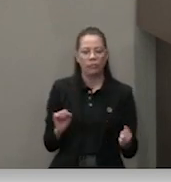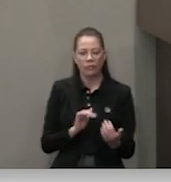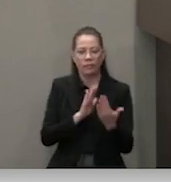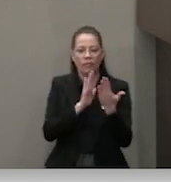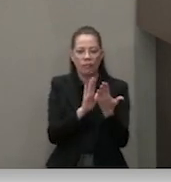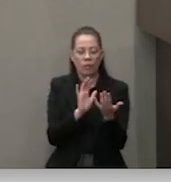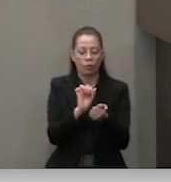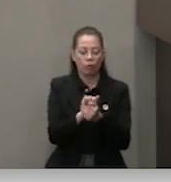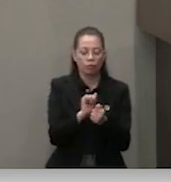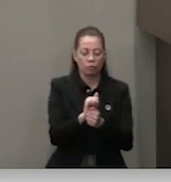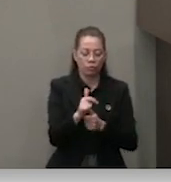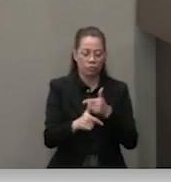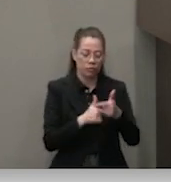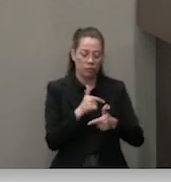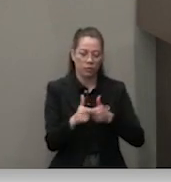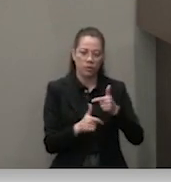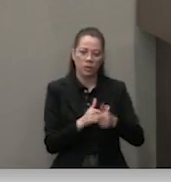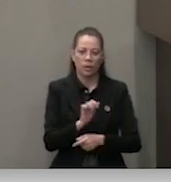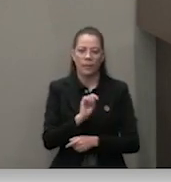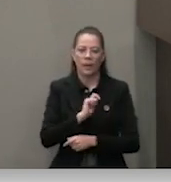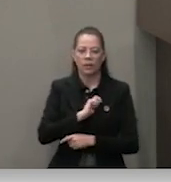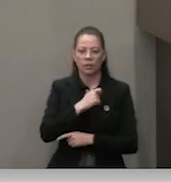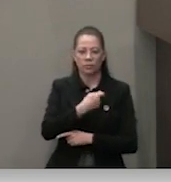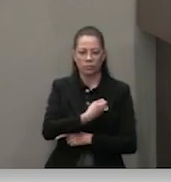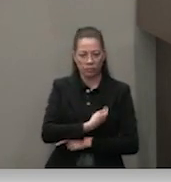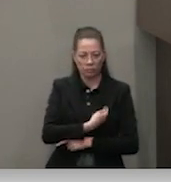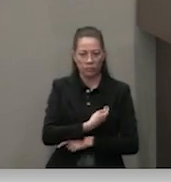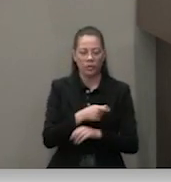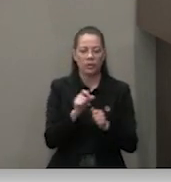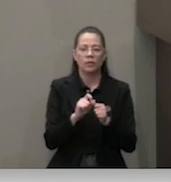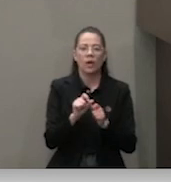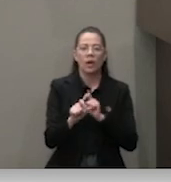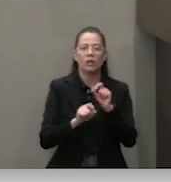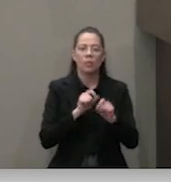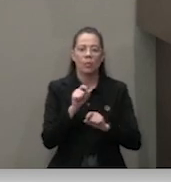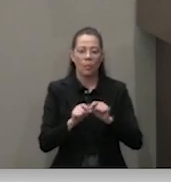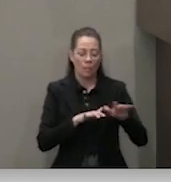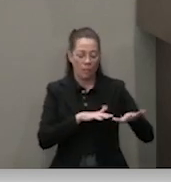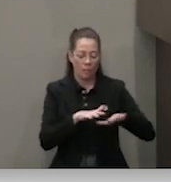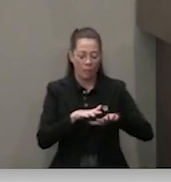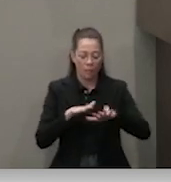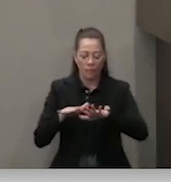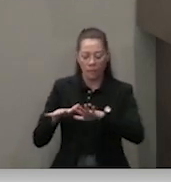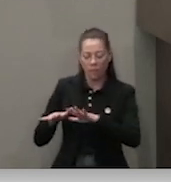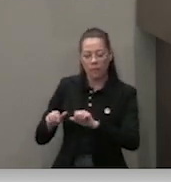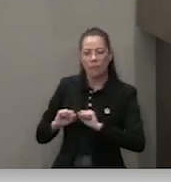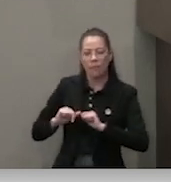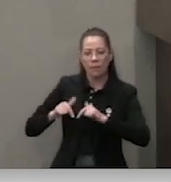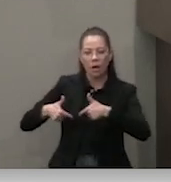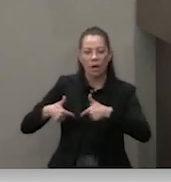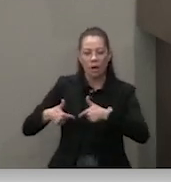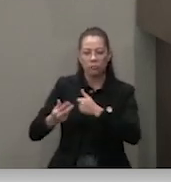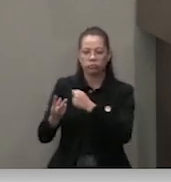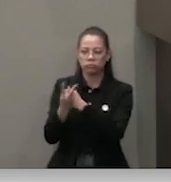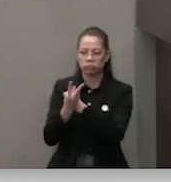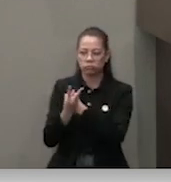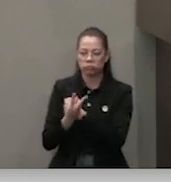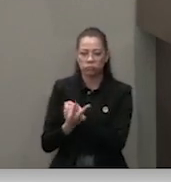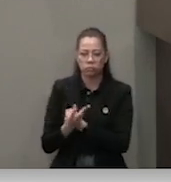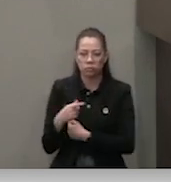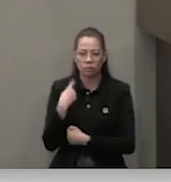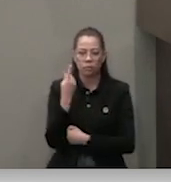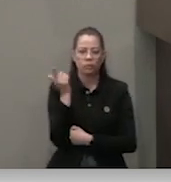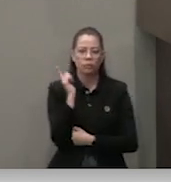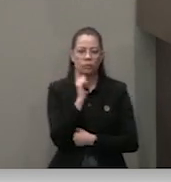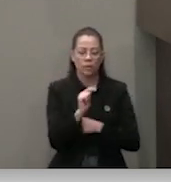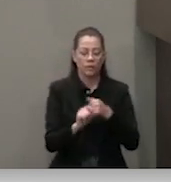junto da delegacia de polícia onde a senhora faz com que os seus movimentos as suas ações nos proteja para que a gente possa fazer um